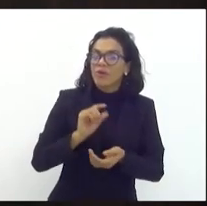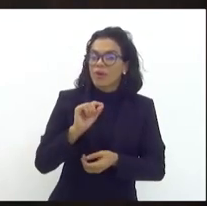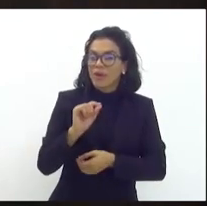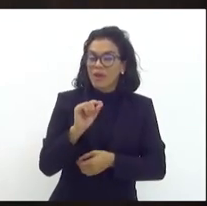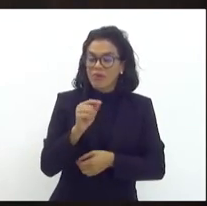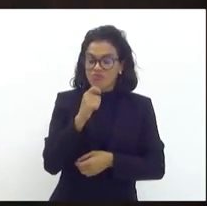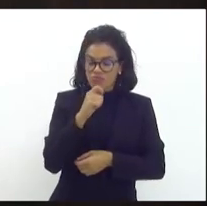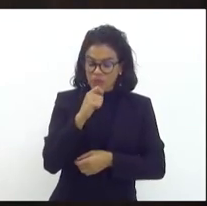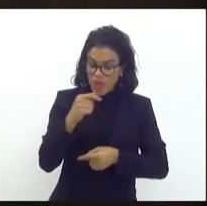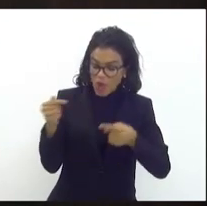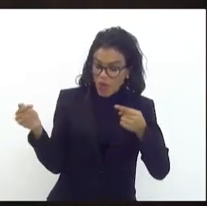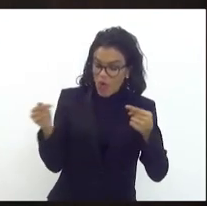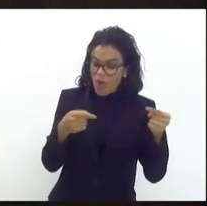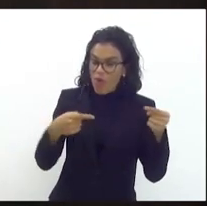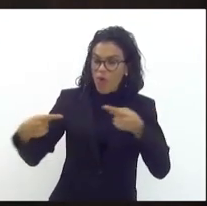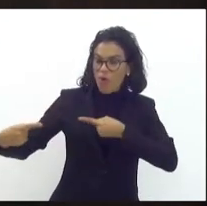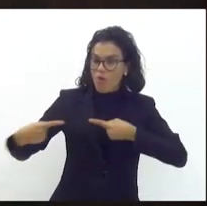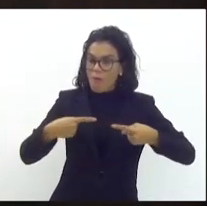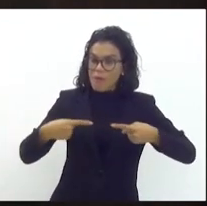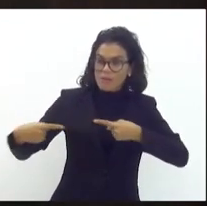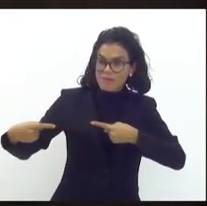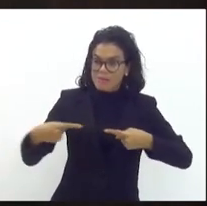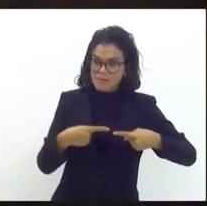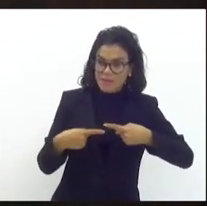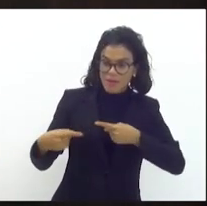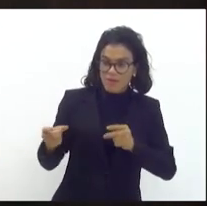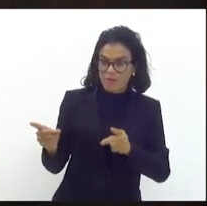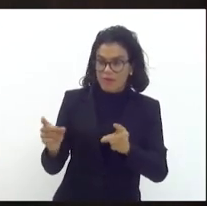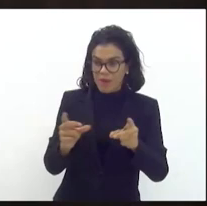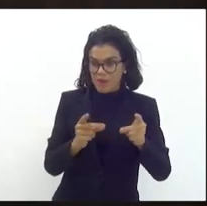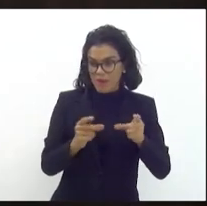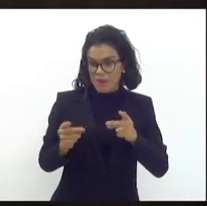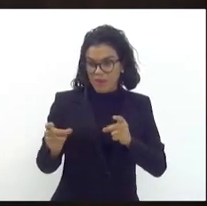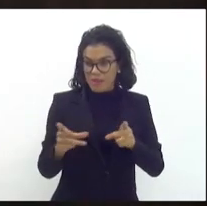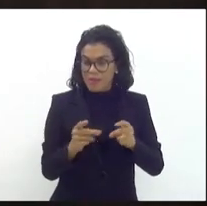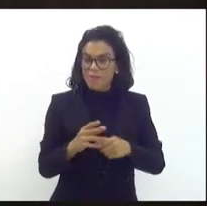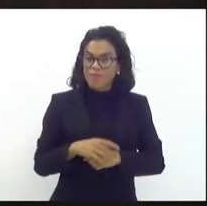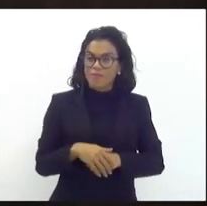anticompetitivas elas vão diminuir muito então